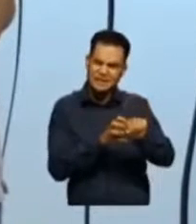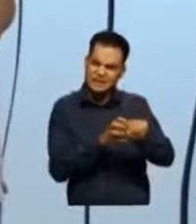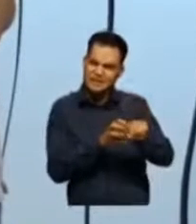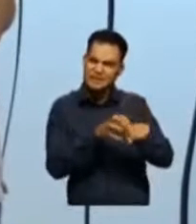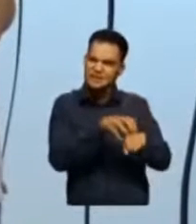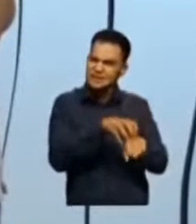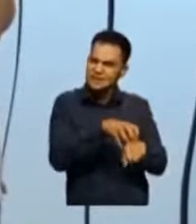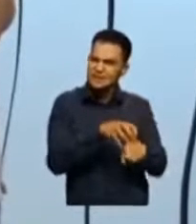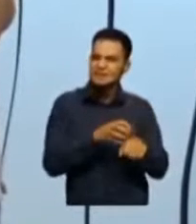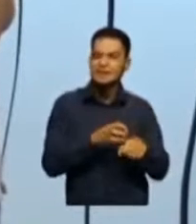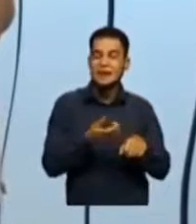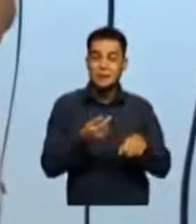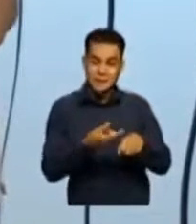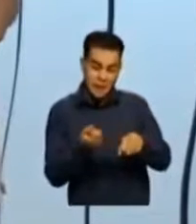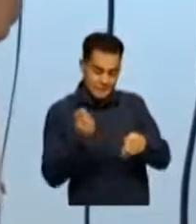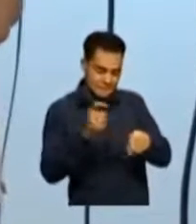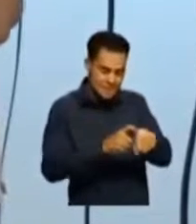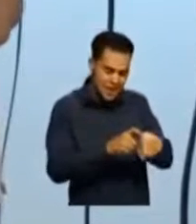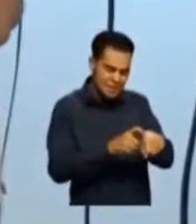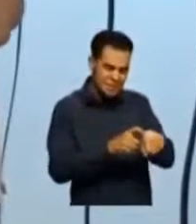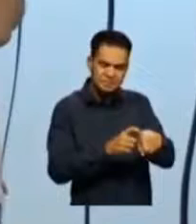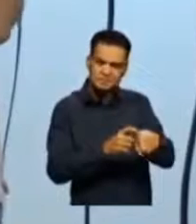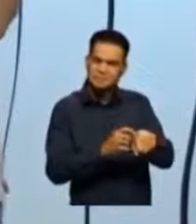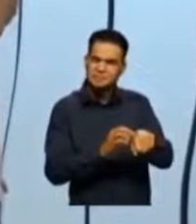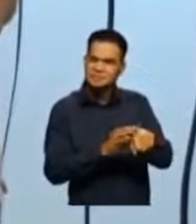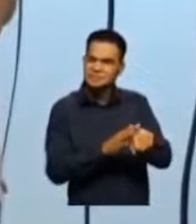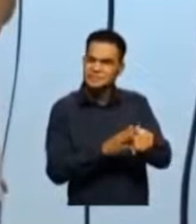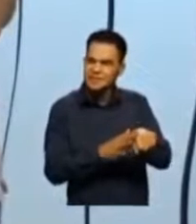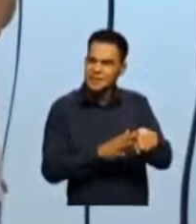local onde a cercária entra dá